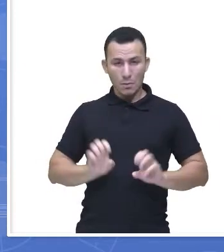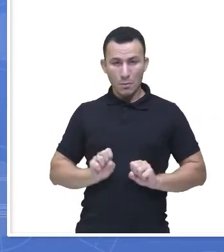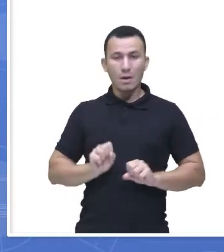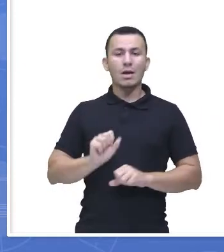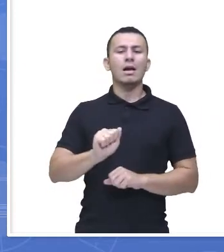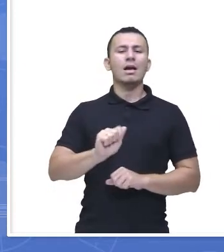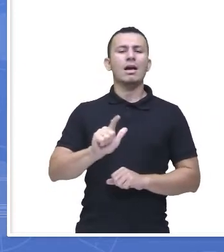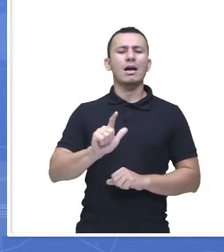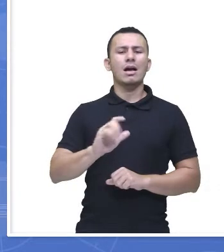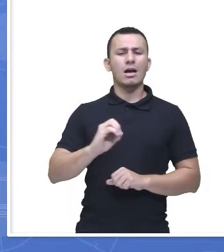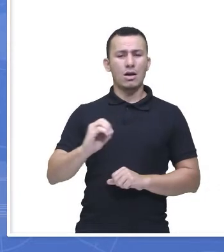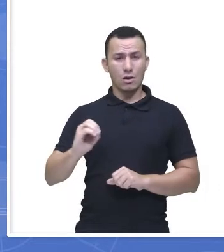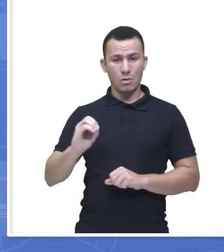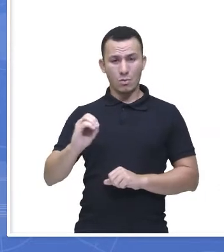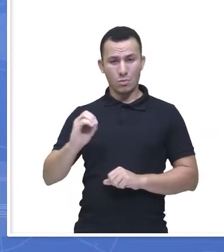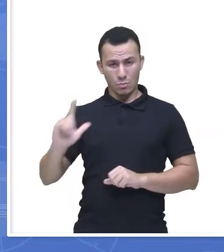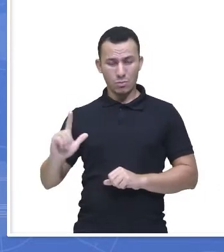depois a gente vai ver, tá, Riquelme?